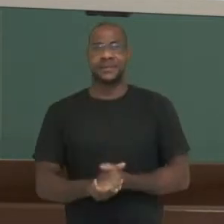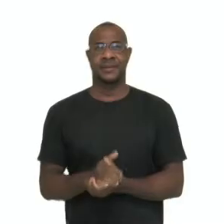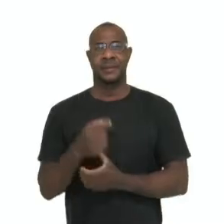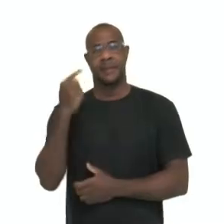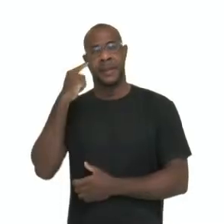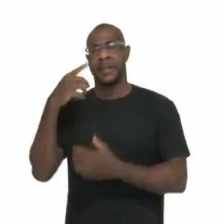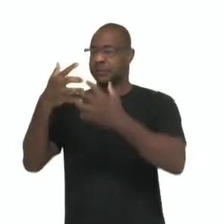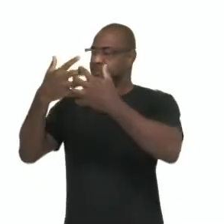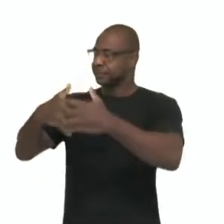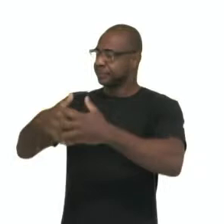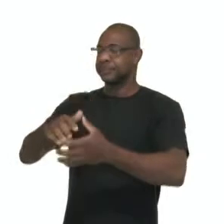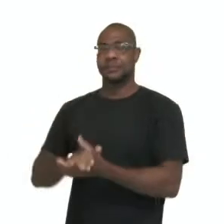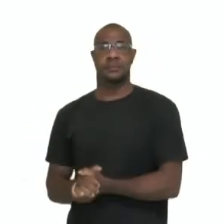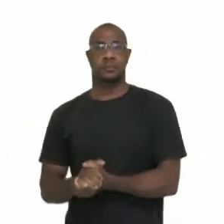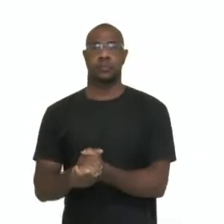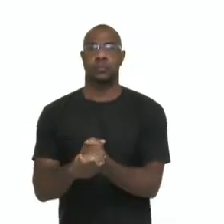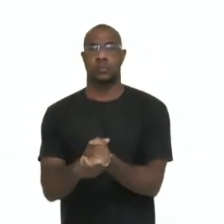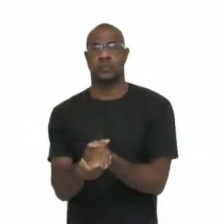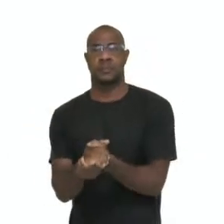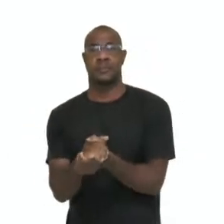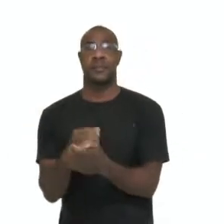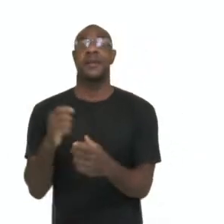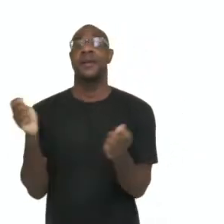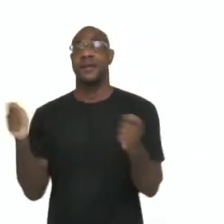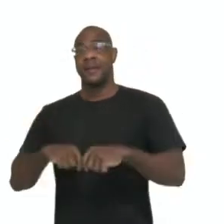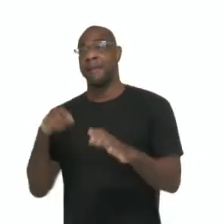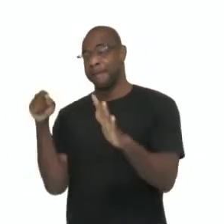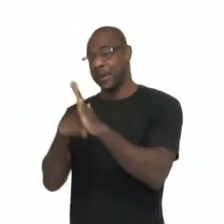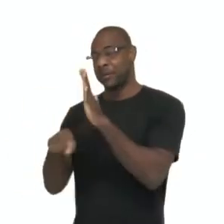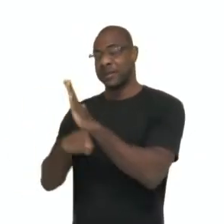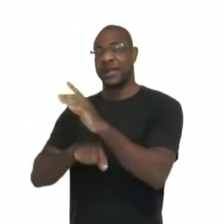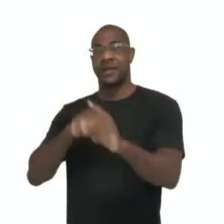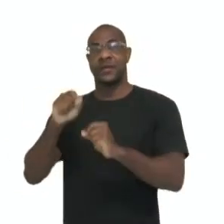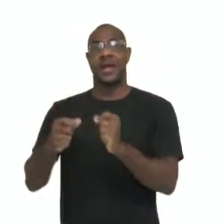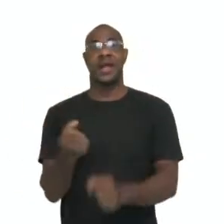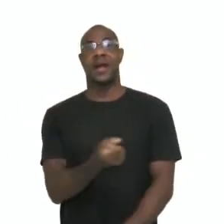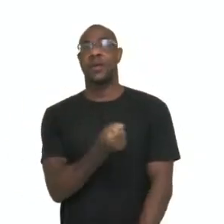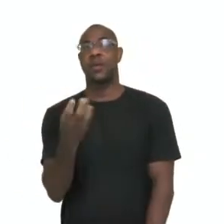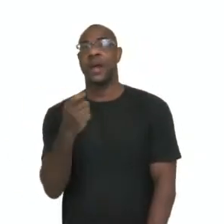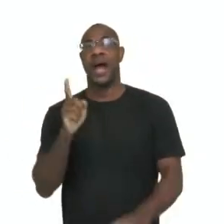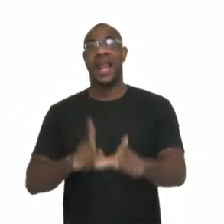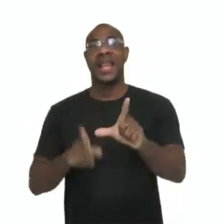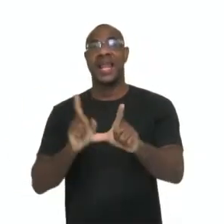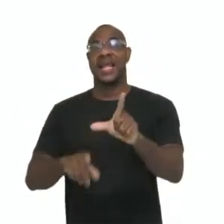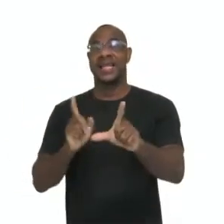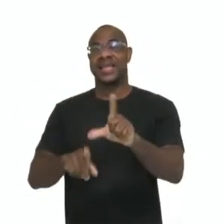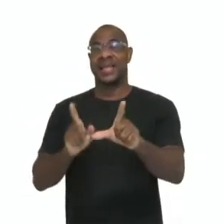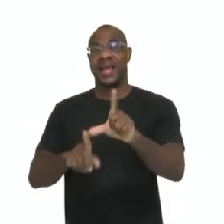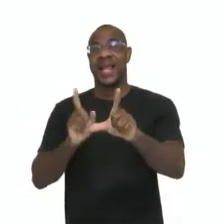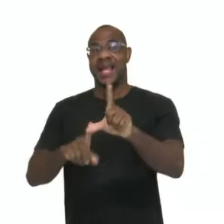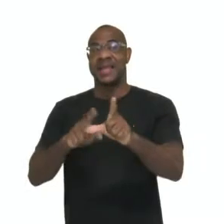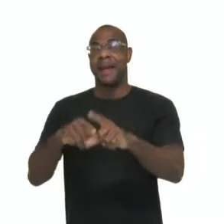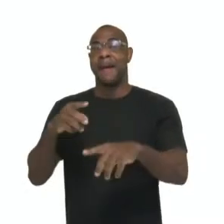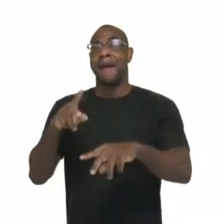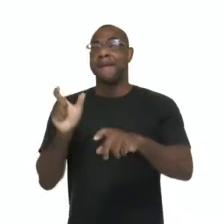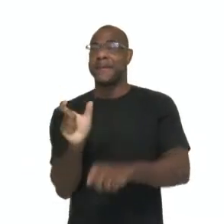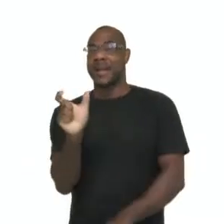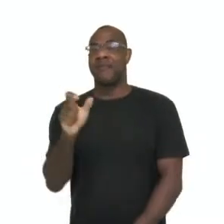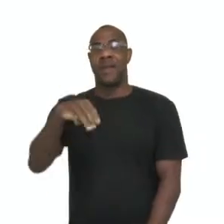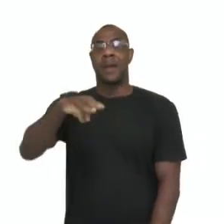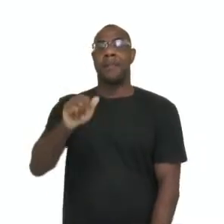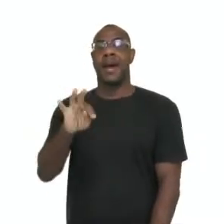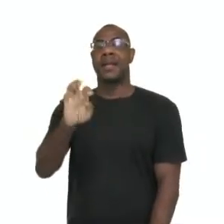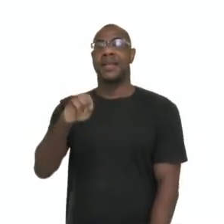pouquinho. Observe lá. Nós vamos permutar as letras da palavra matemática. Então, quando eu